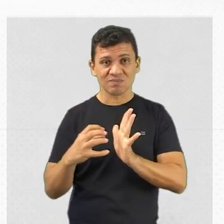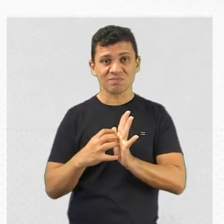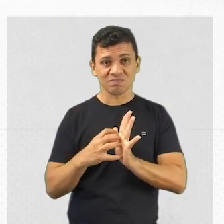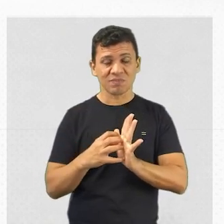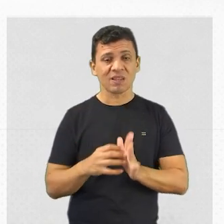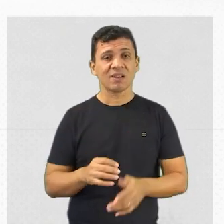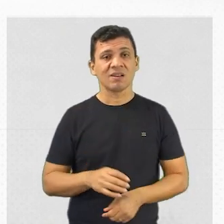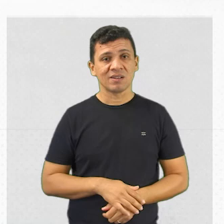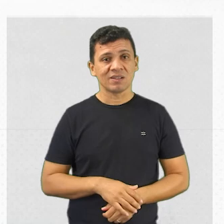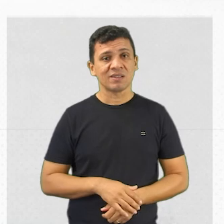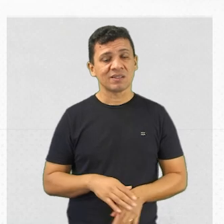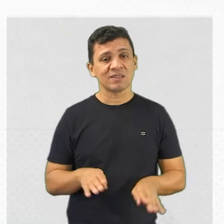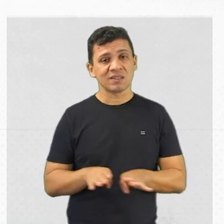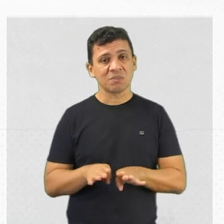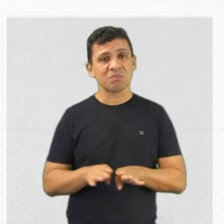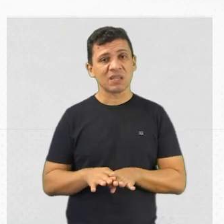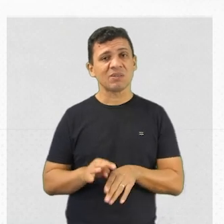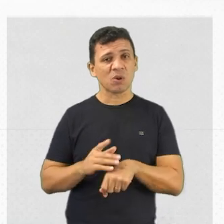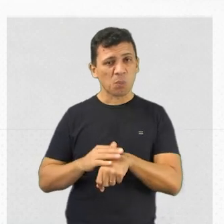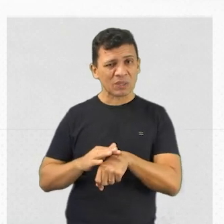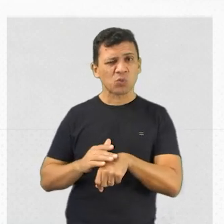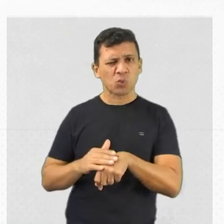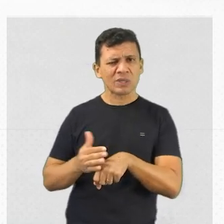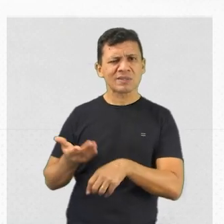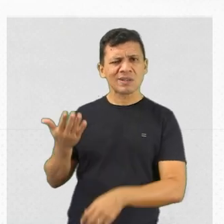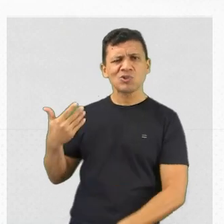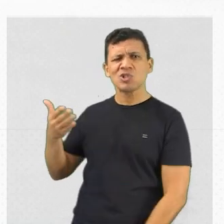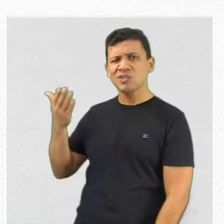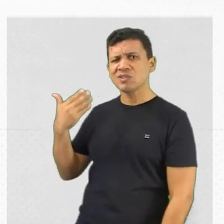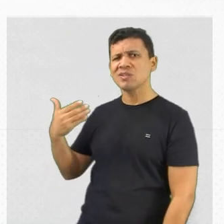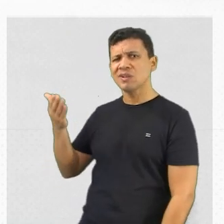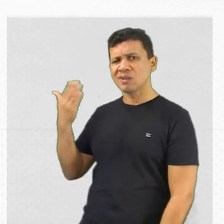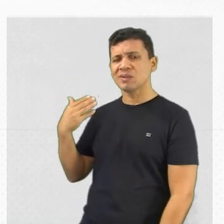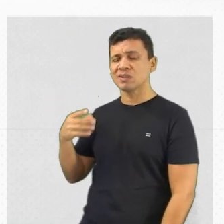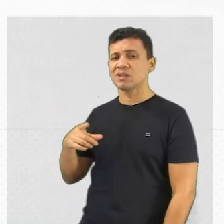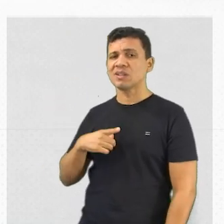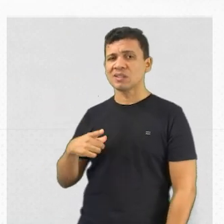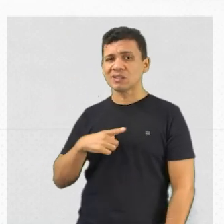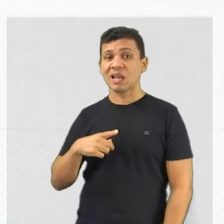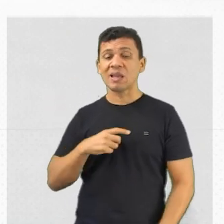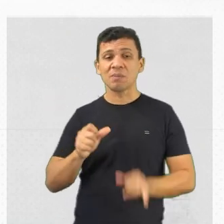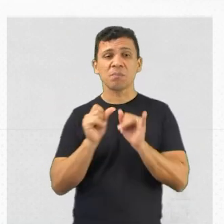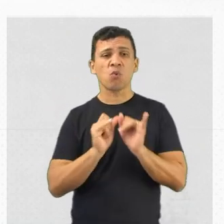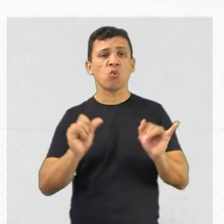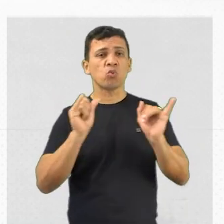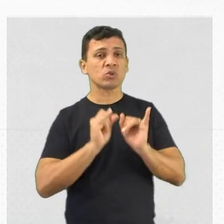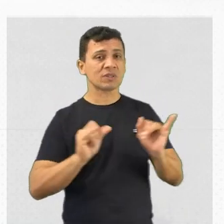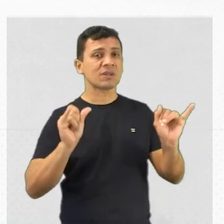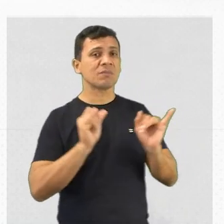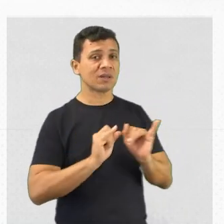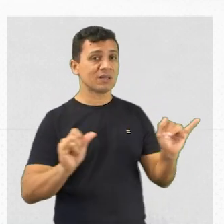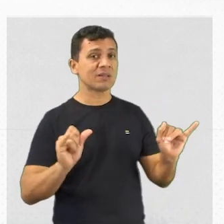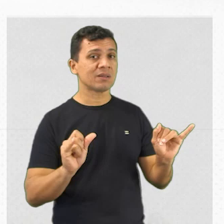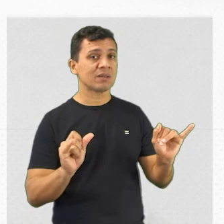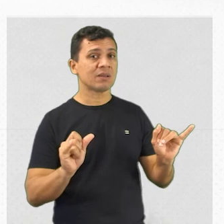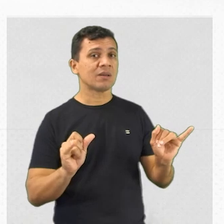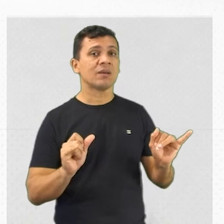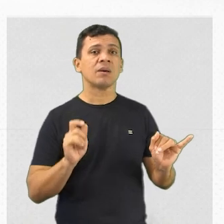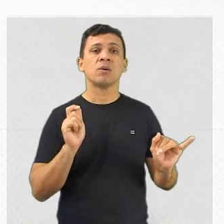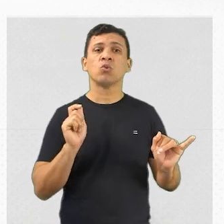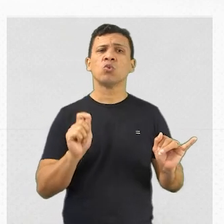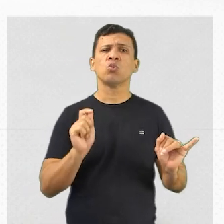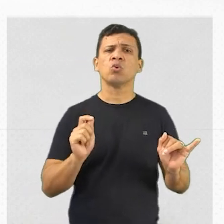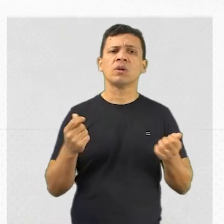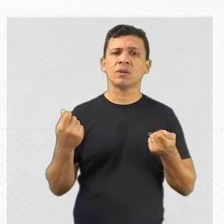Esse problema ali que também já é antigo, né, que a gente ainda tem ali muitas campanhas que precisam ser, inclusive,